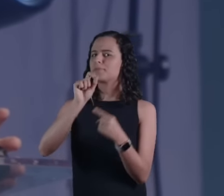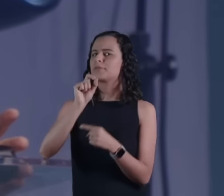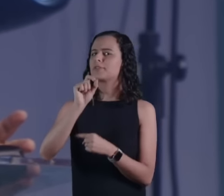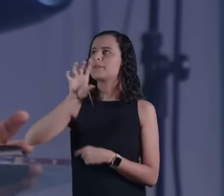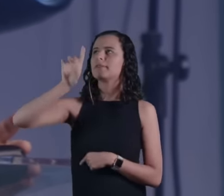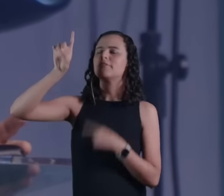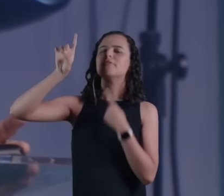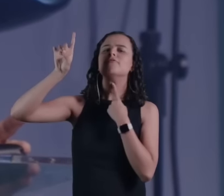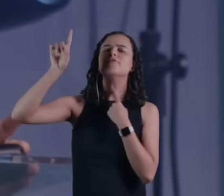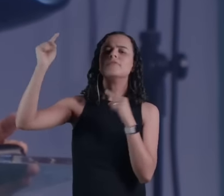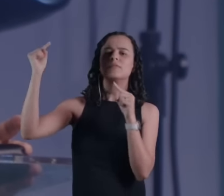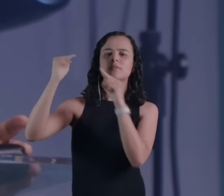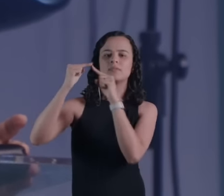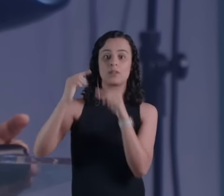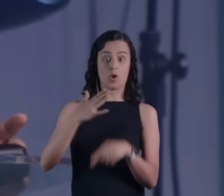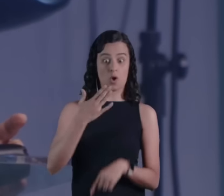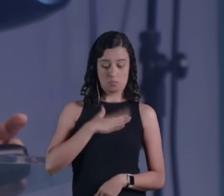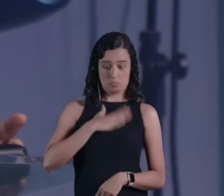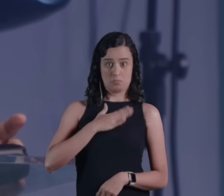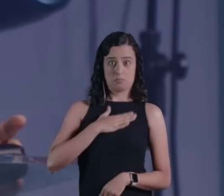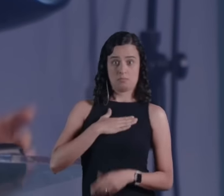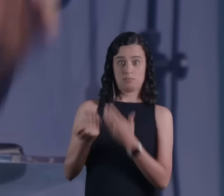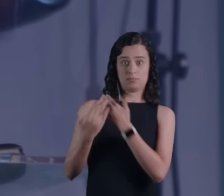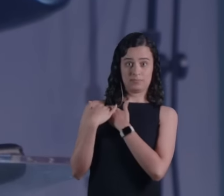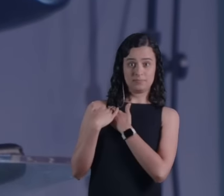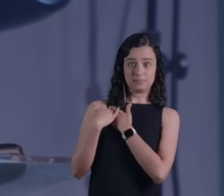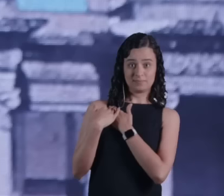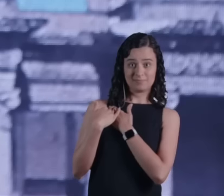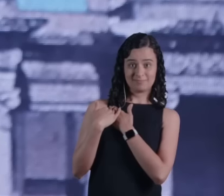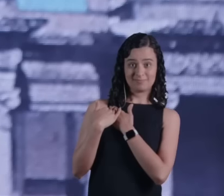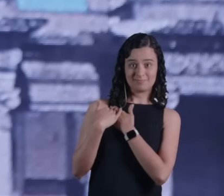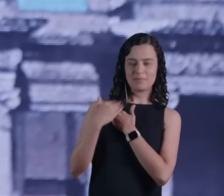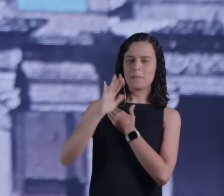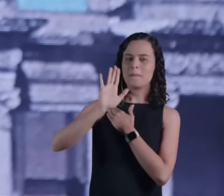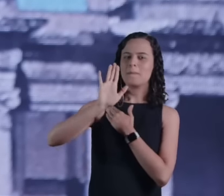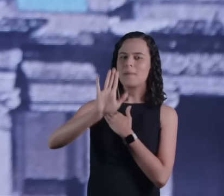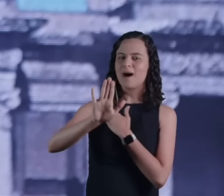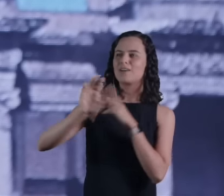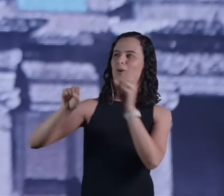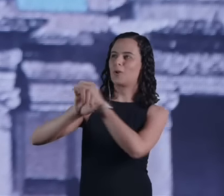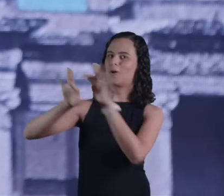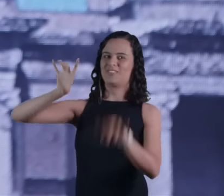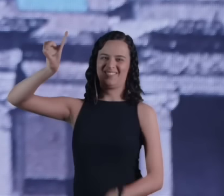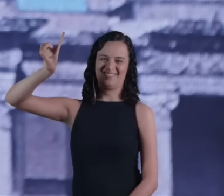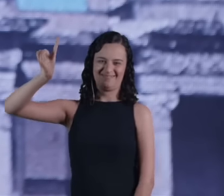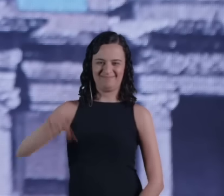à missão. Diga assim: a missão é minha, mas é para a glória de Deus.